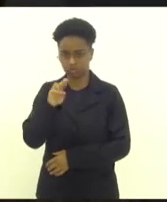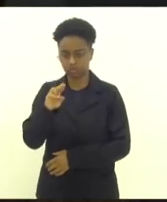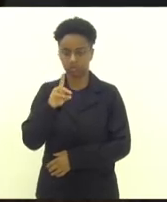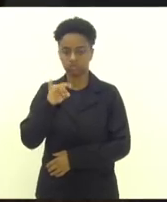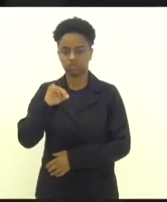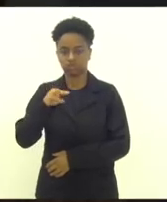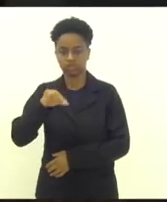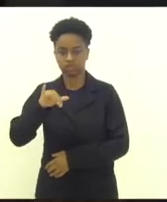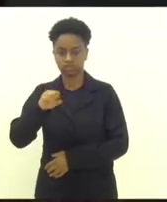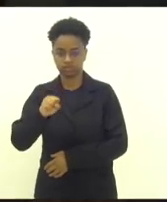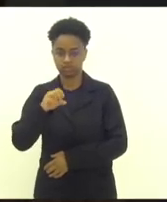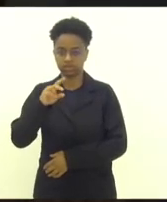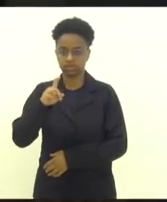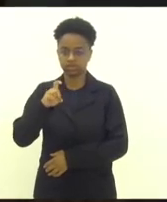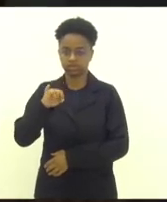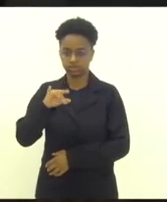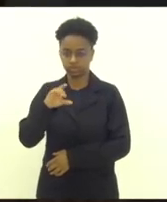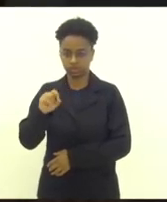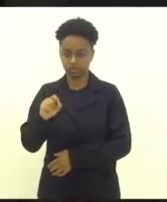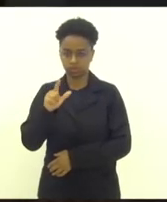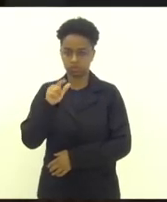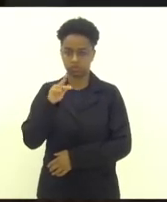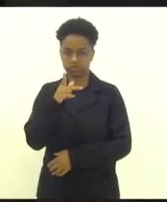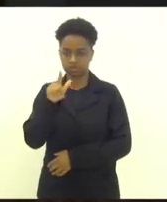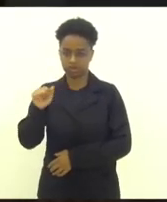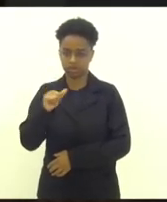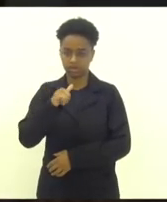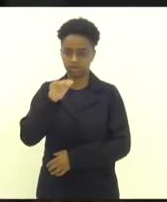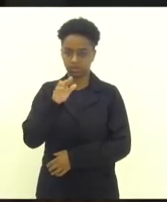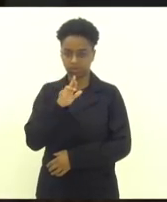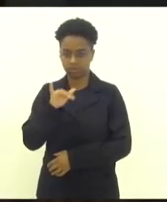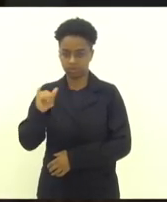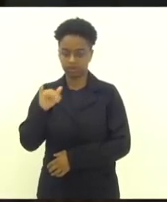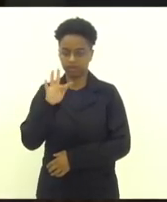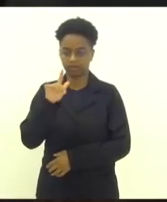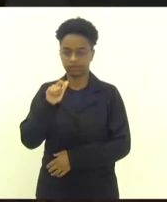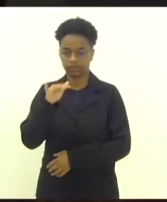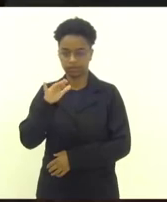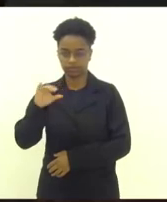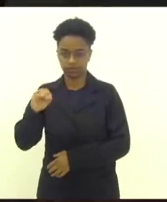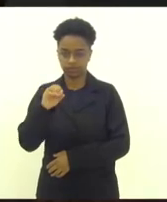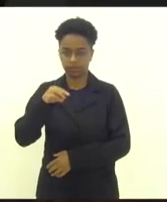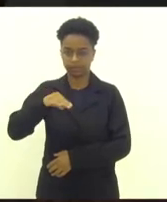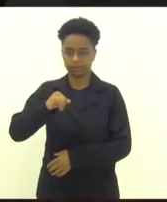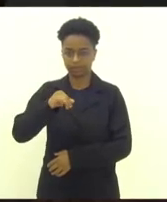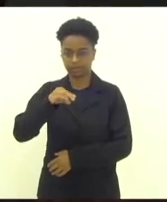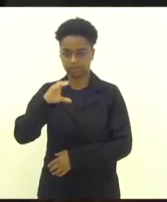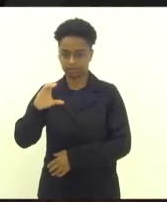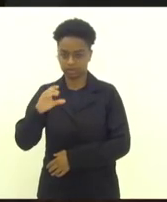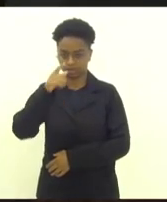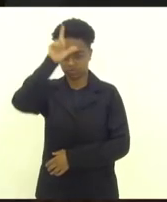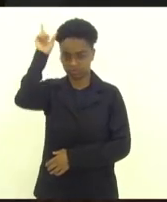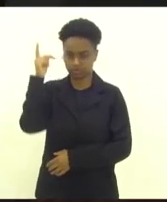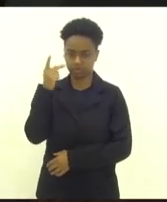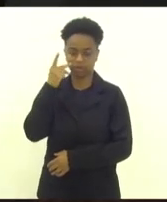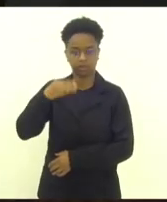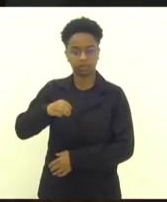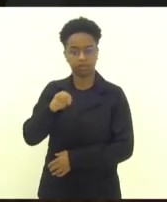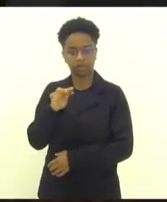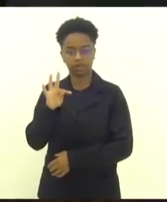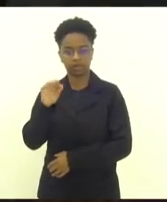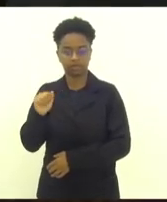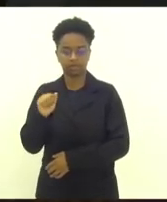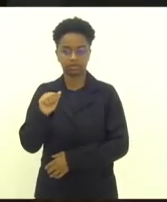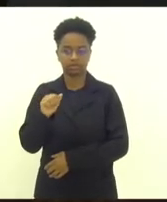Dionísio Lins Chico Machado Lucinha e Yuri Flávio serafini Carlos Mickey Luís Paulo Marta Rocha